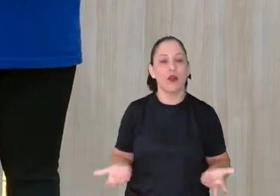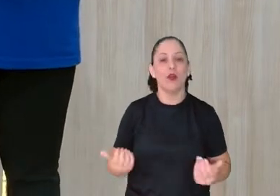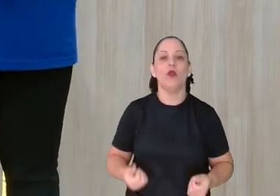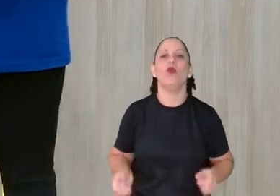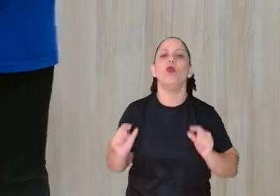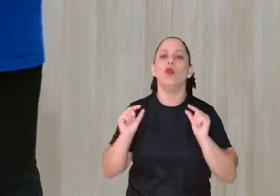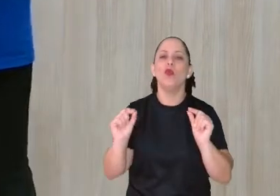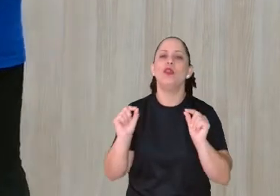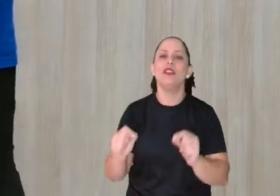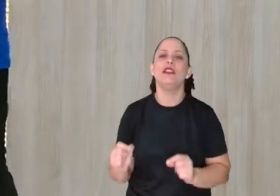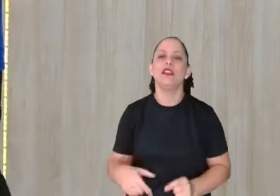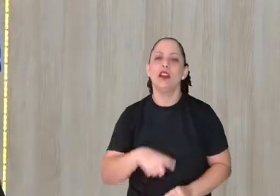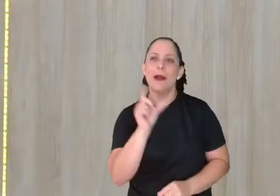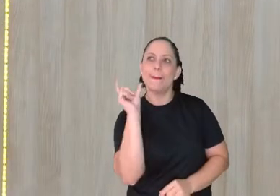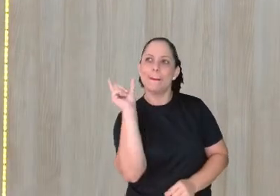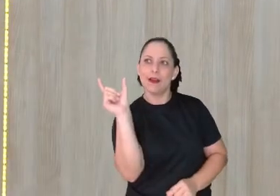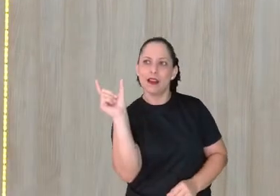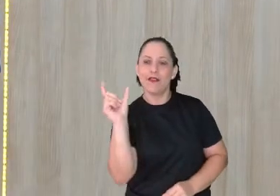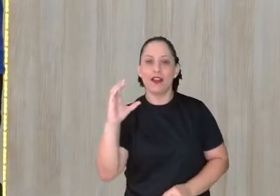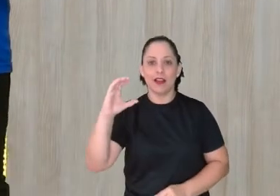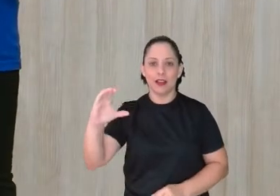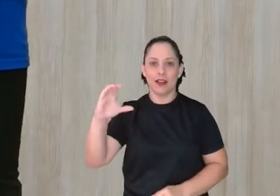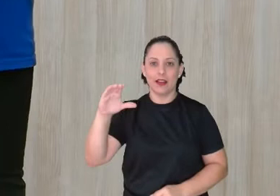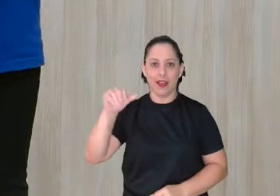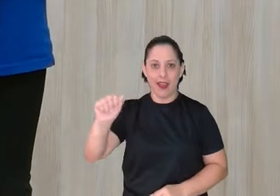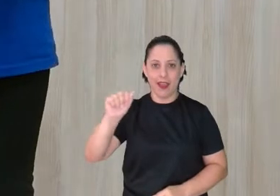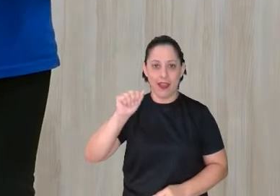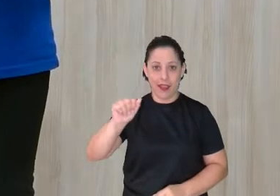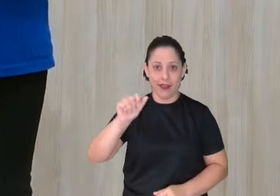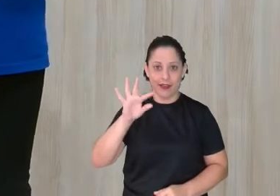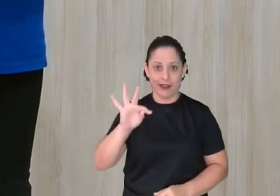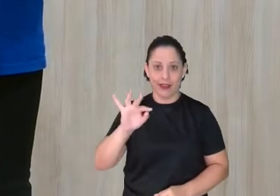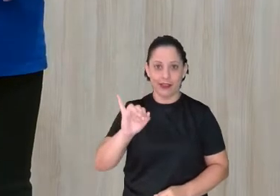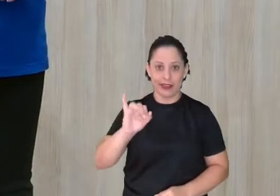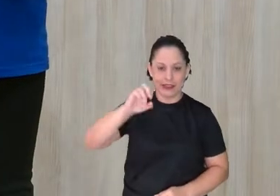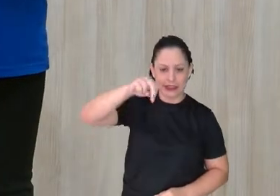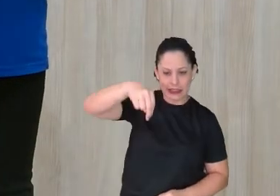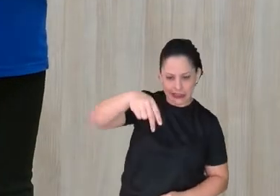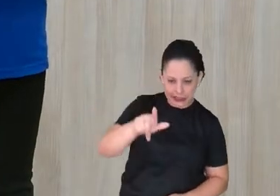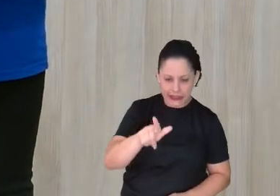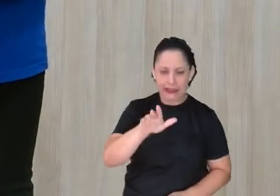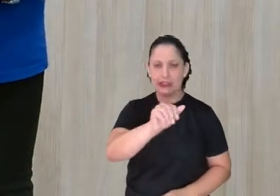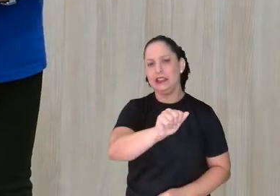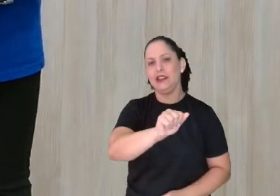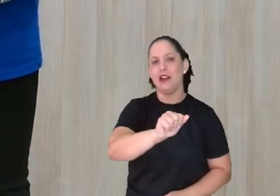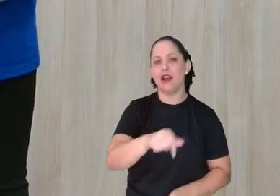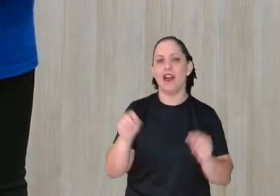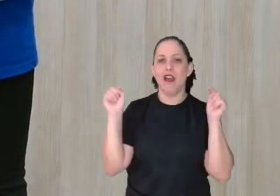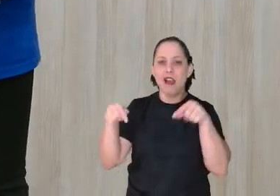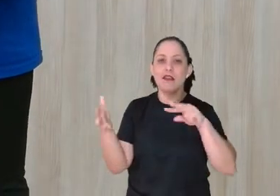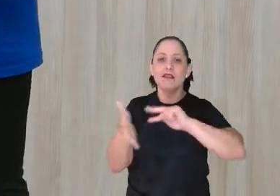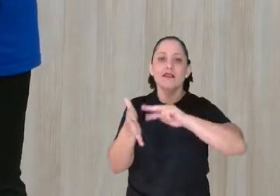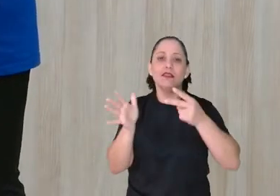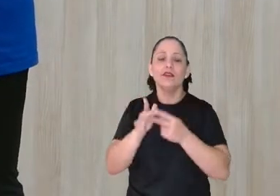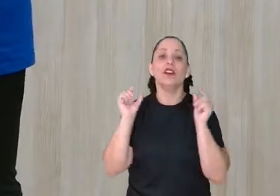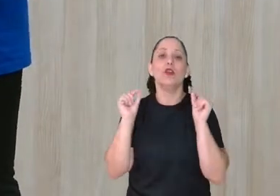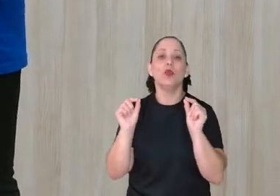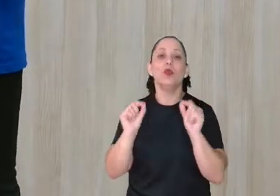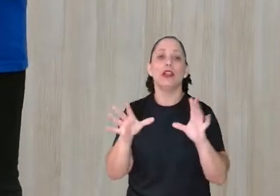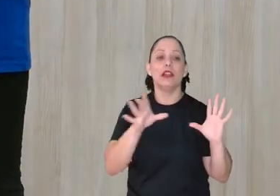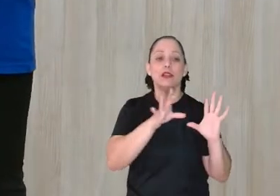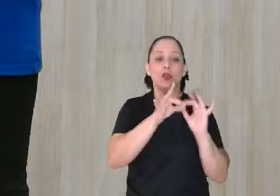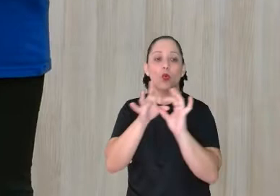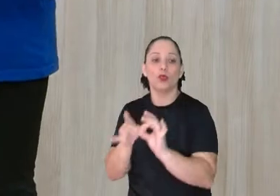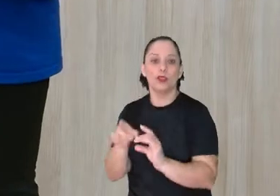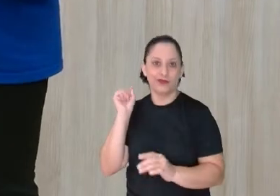a formação da palavra Caatinga. Às vezes a gente quer falar e a gente diz assim, o significado da palavra nesse contexto